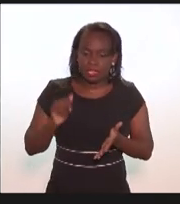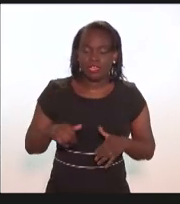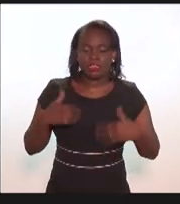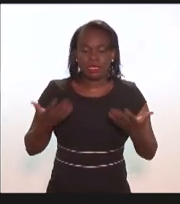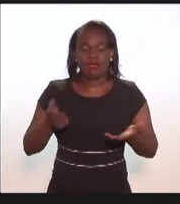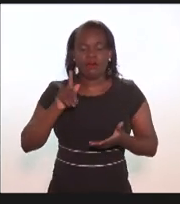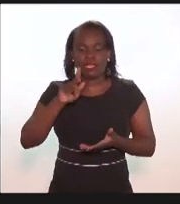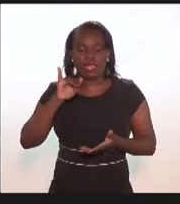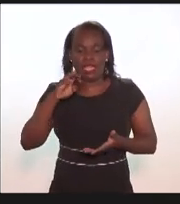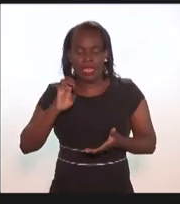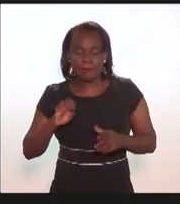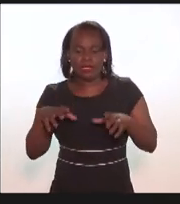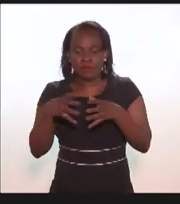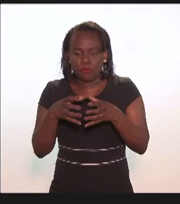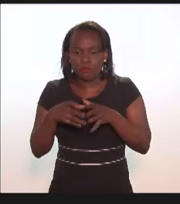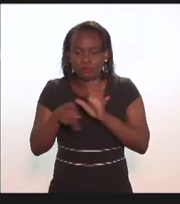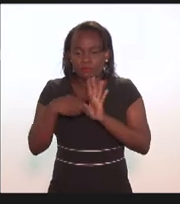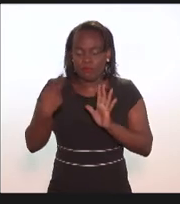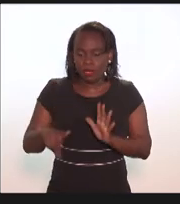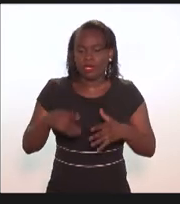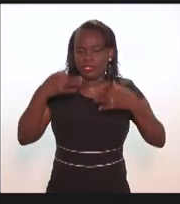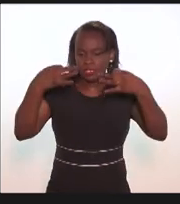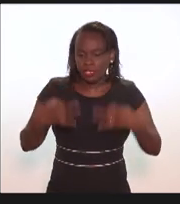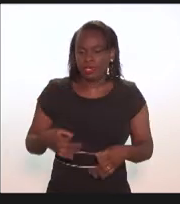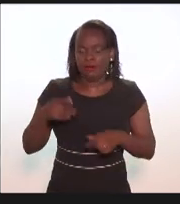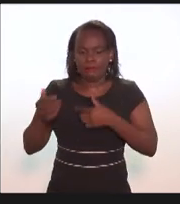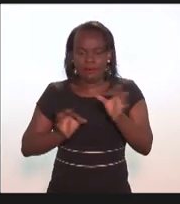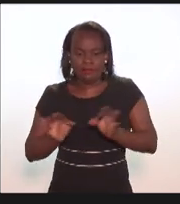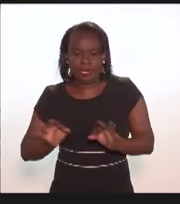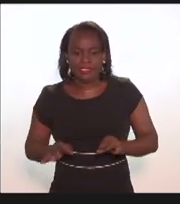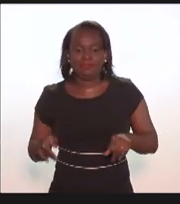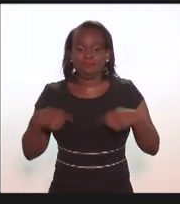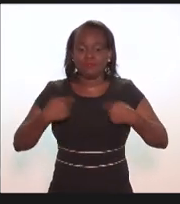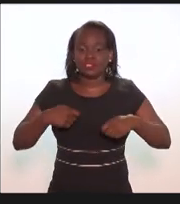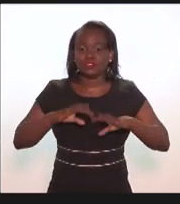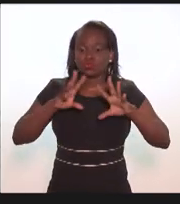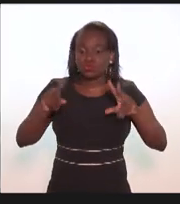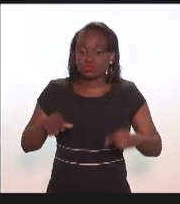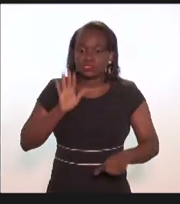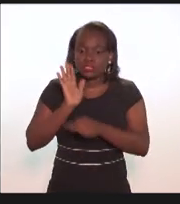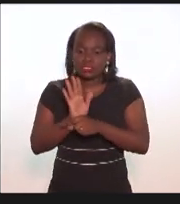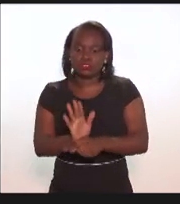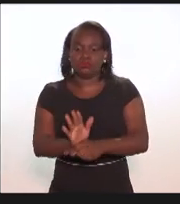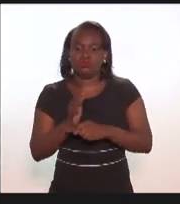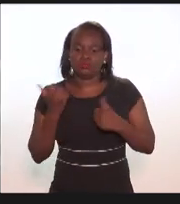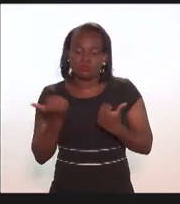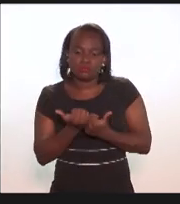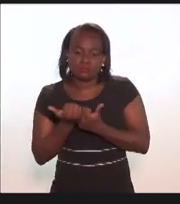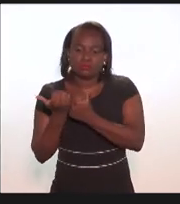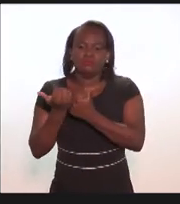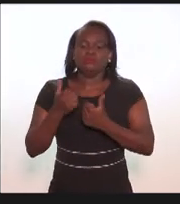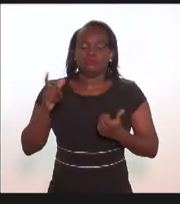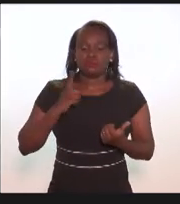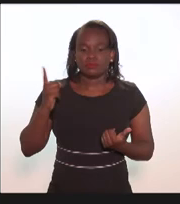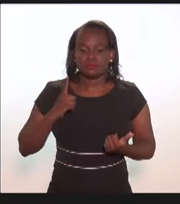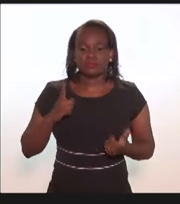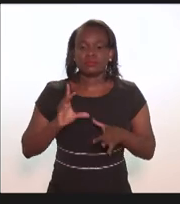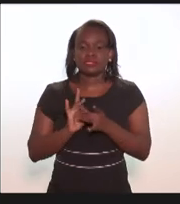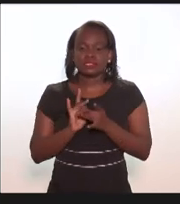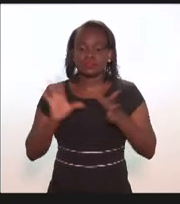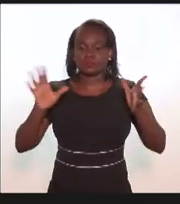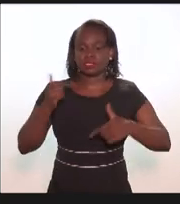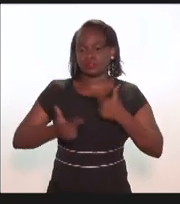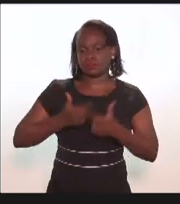Guilherme Mercedes e toda a equipe da Fazenda precisa de toda a nossa cobertura no sentido de ter liberdade